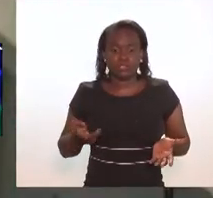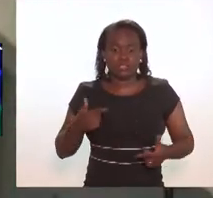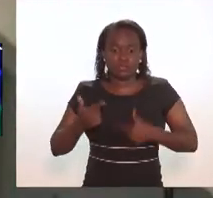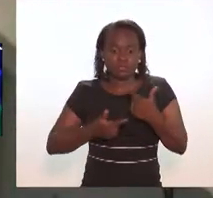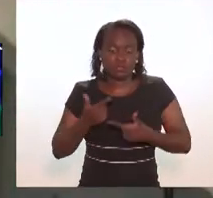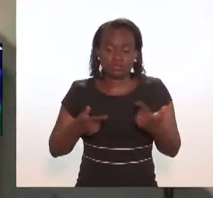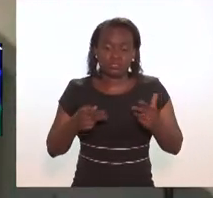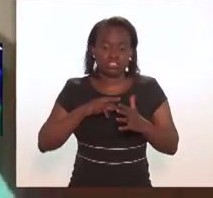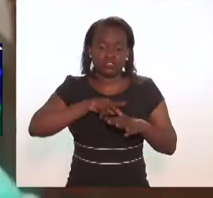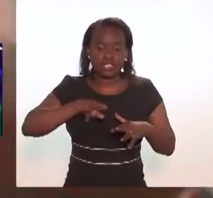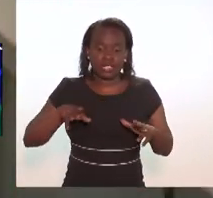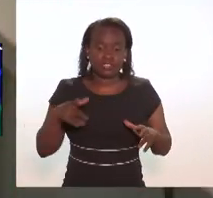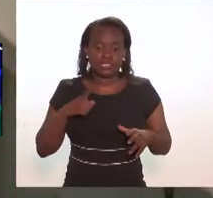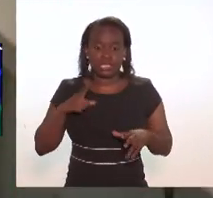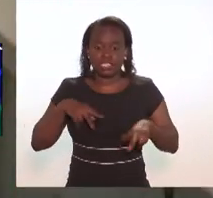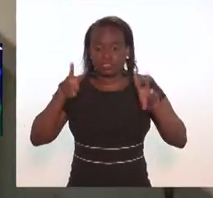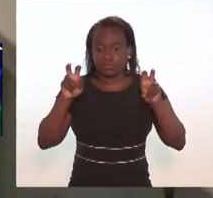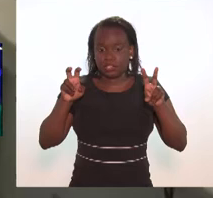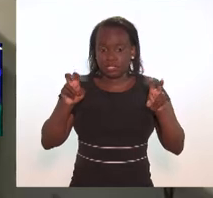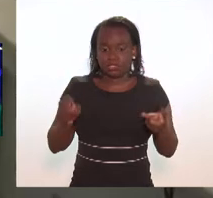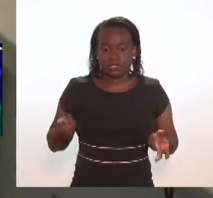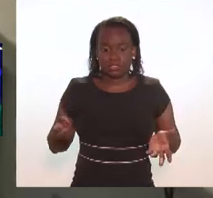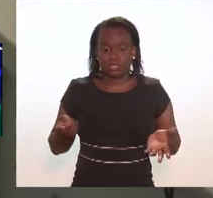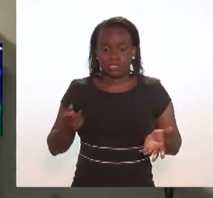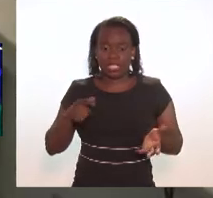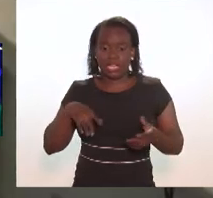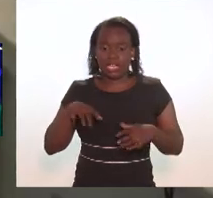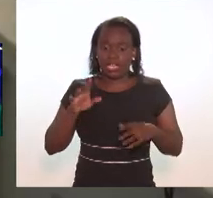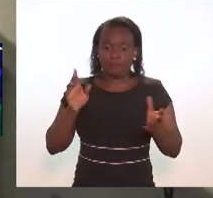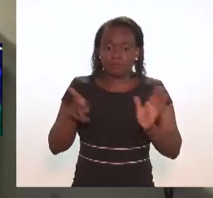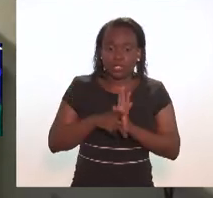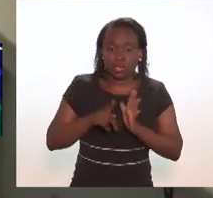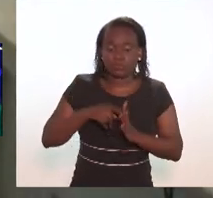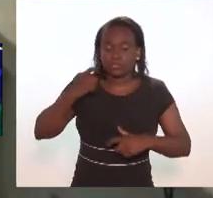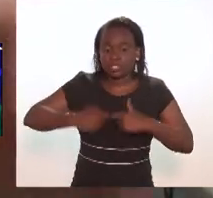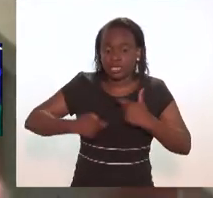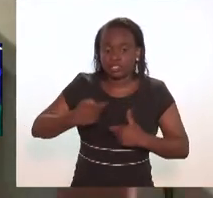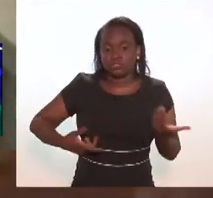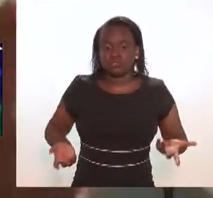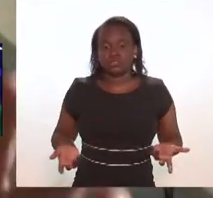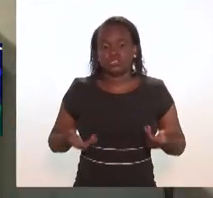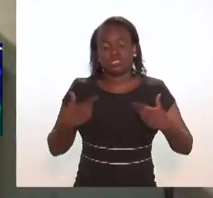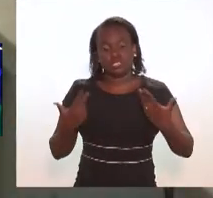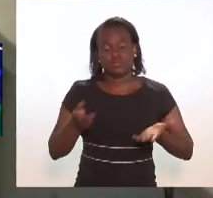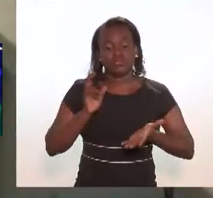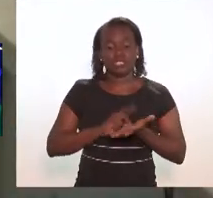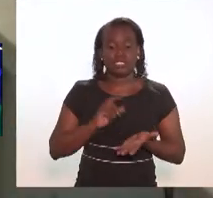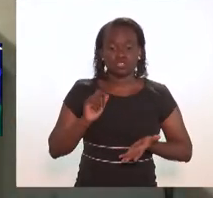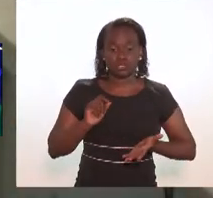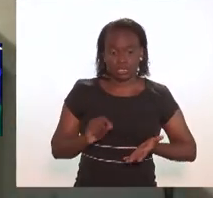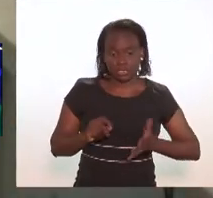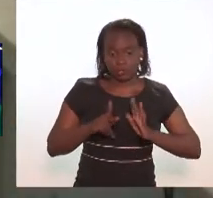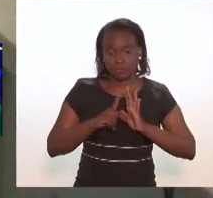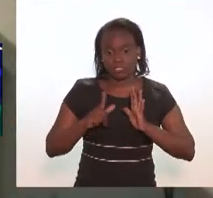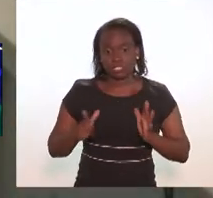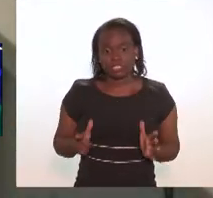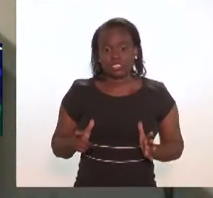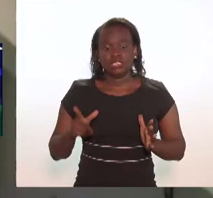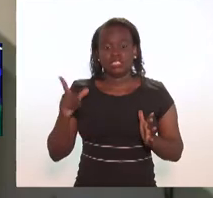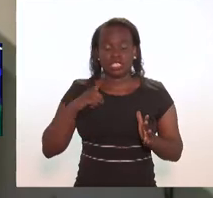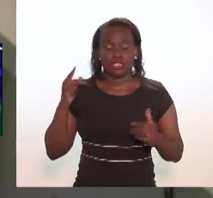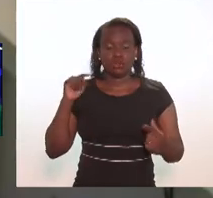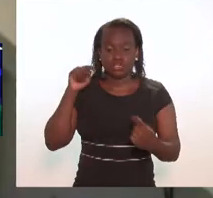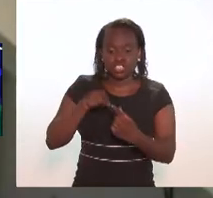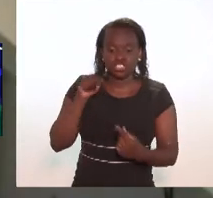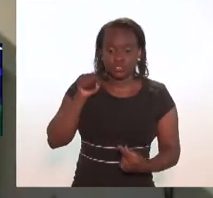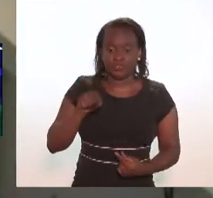tipo de expressão sexual, né? Então, na verdade, o projeto tem esse